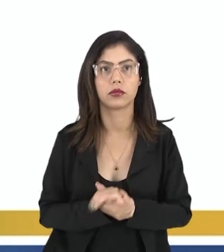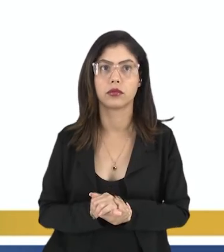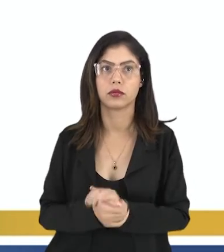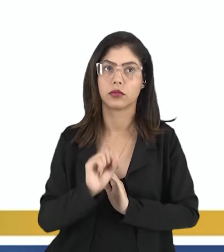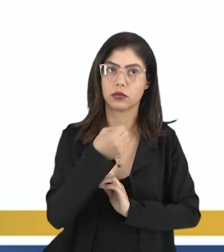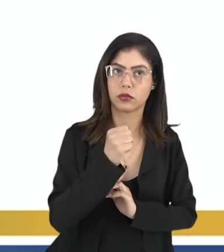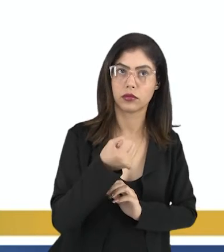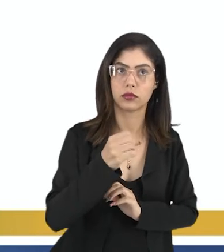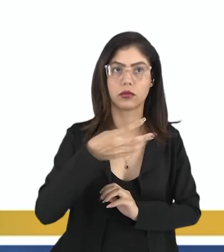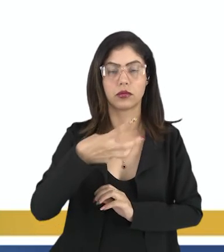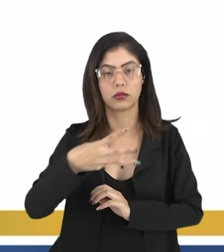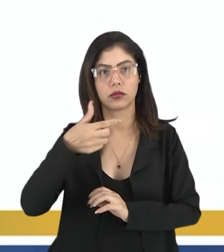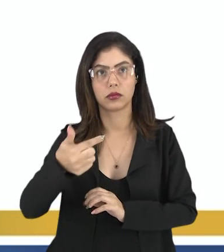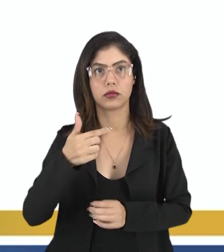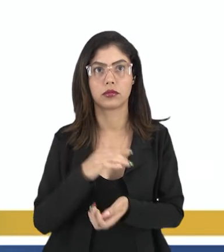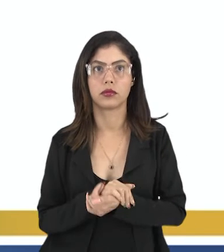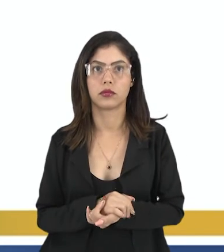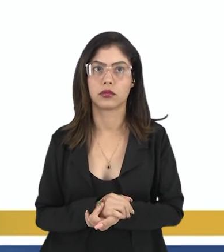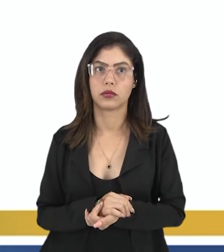R$